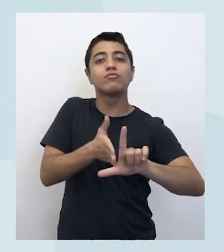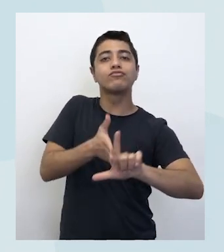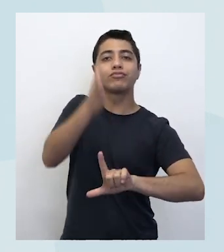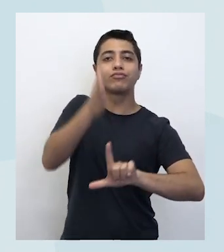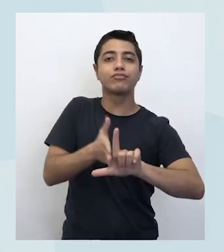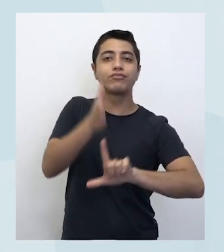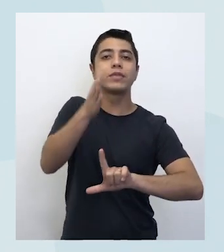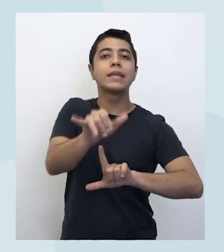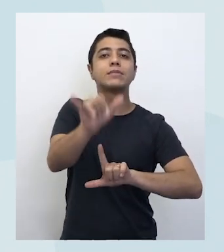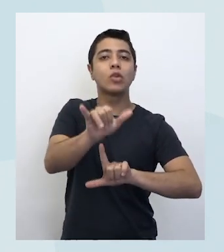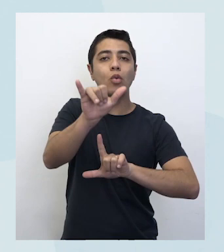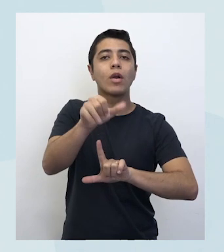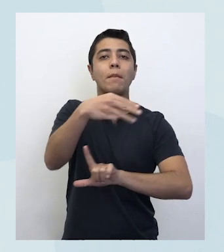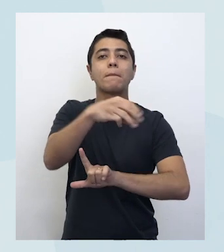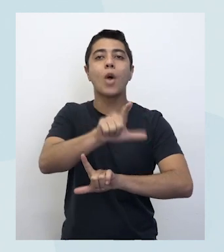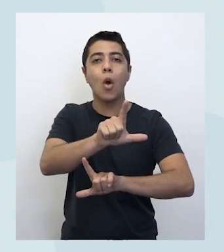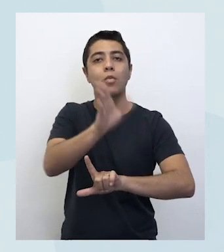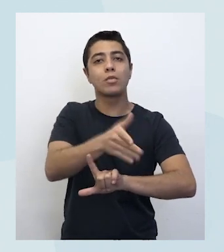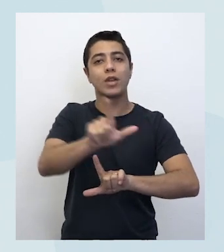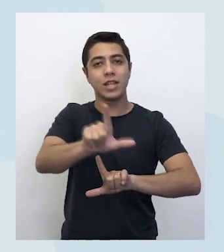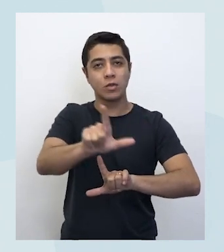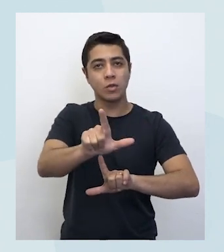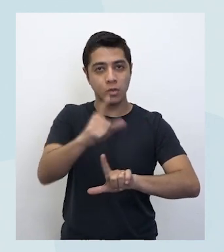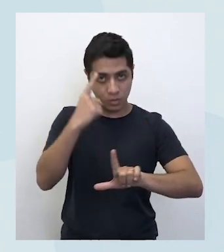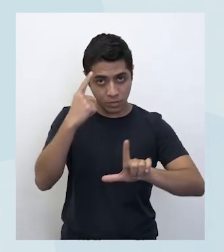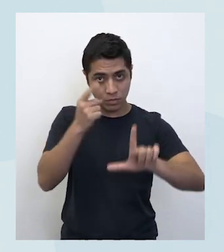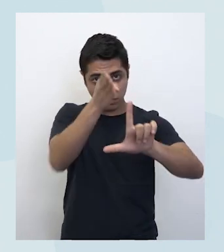aos poucos. Até chegar, se vocês olharem ali onde tem aquela